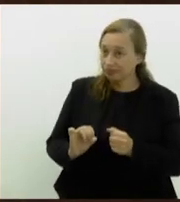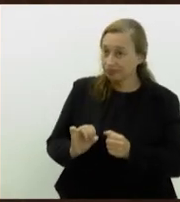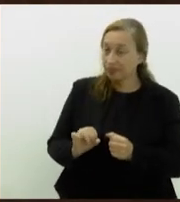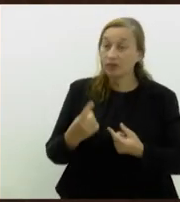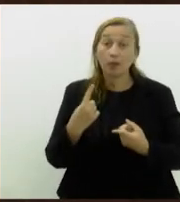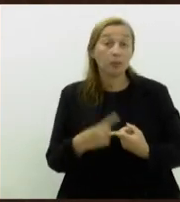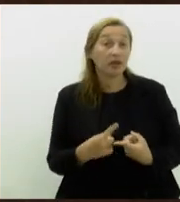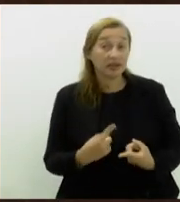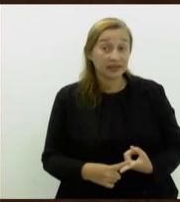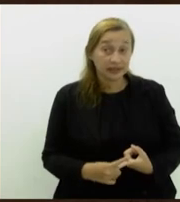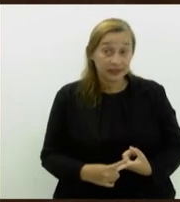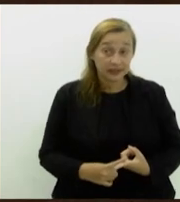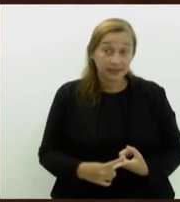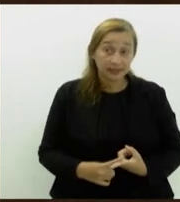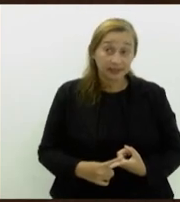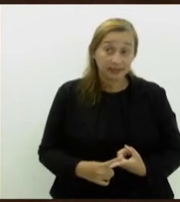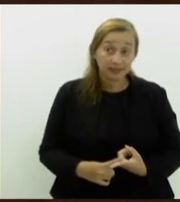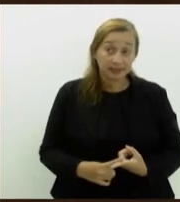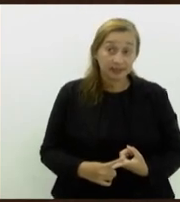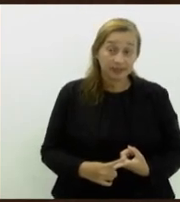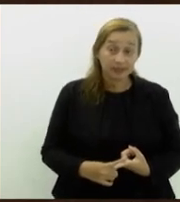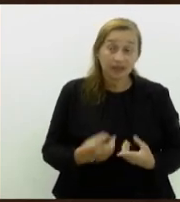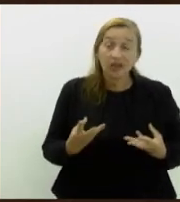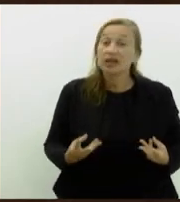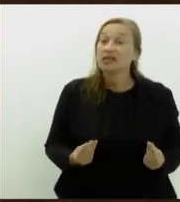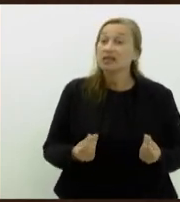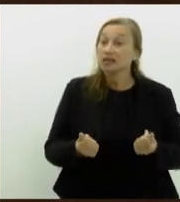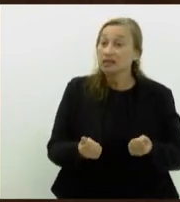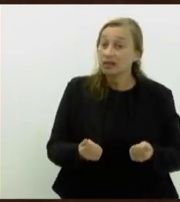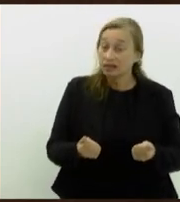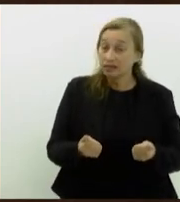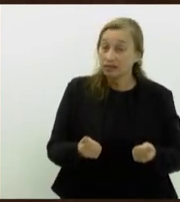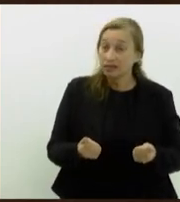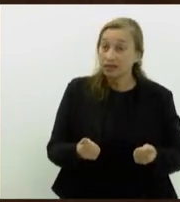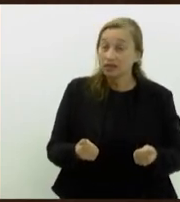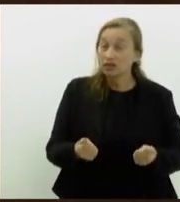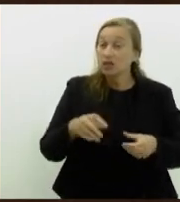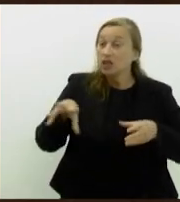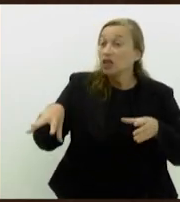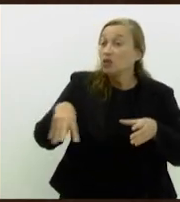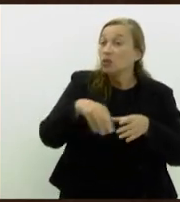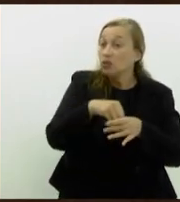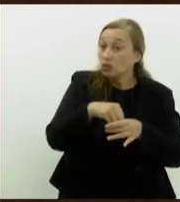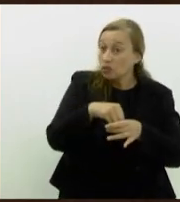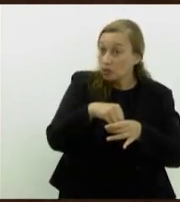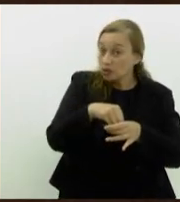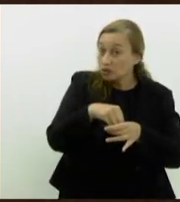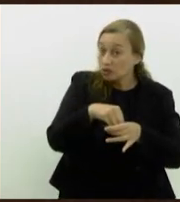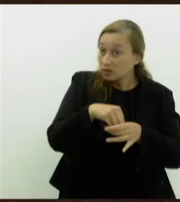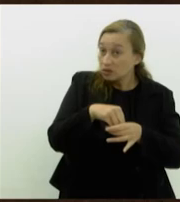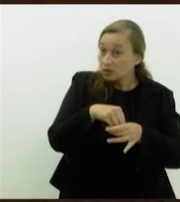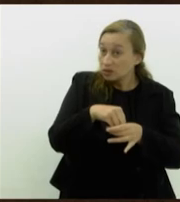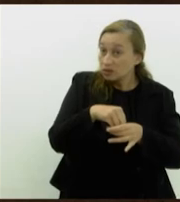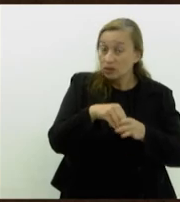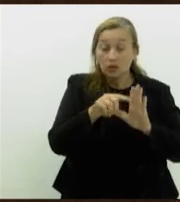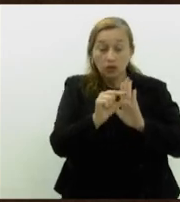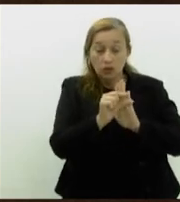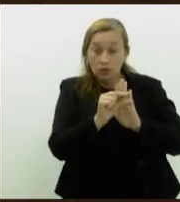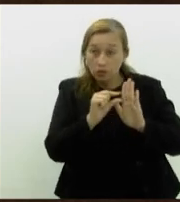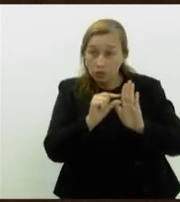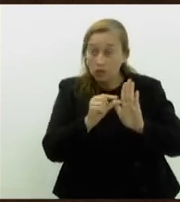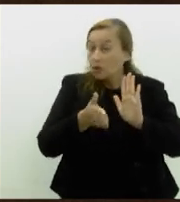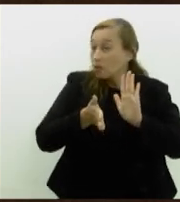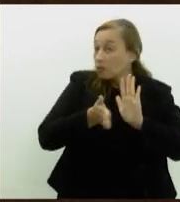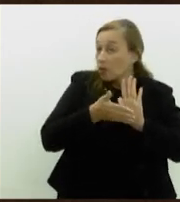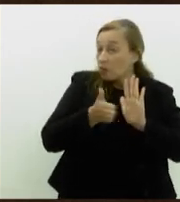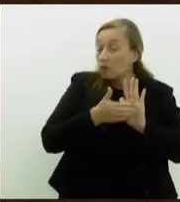porque vai se sensibilizar, incluindo numa determinada faixa, e nós propomos